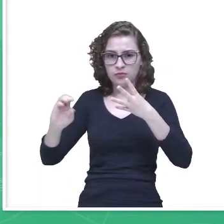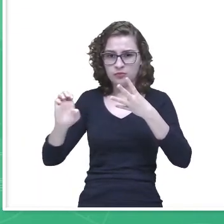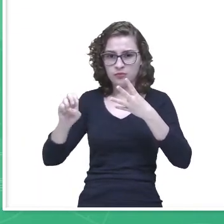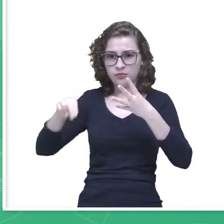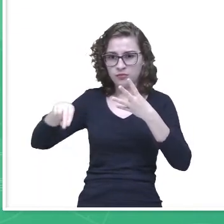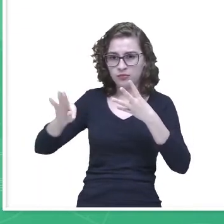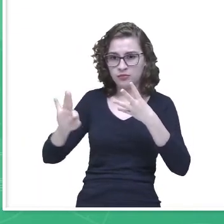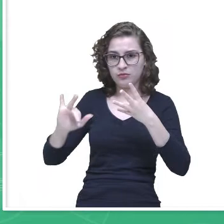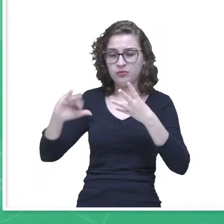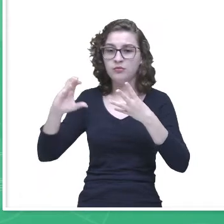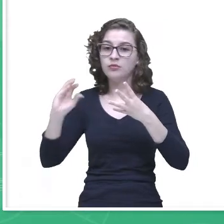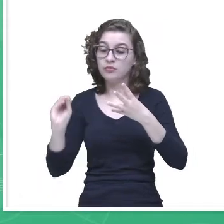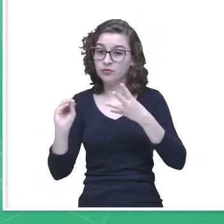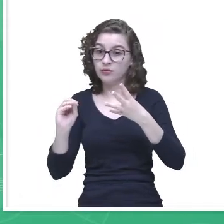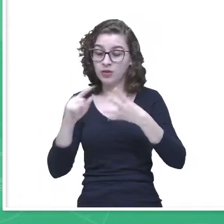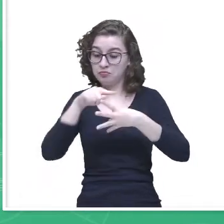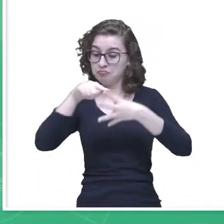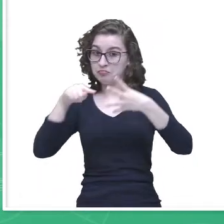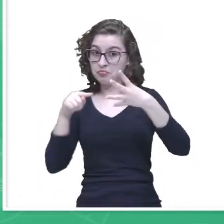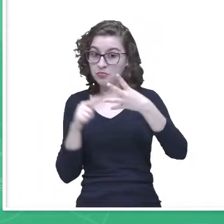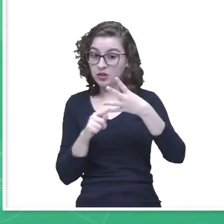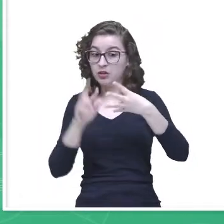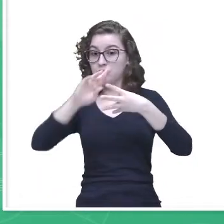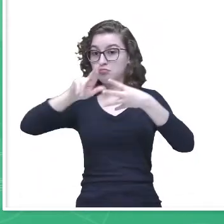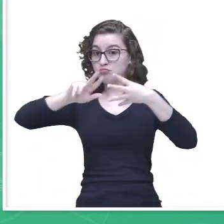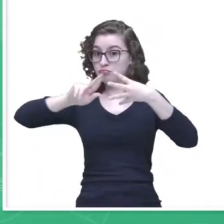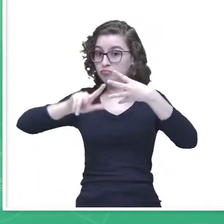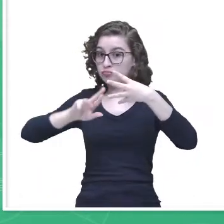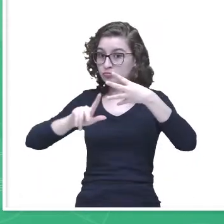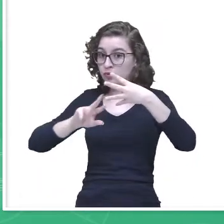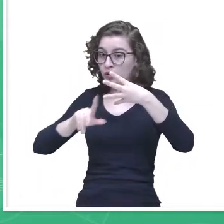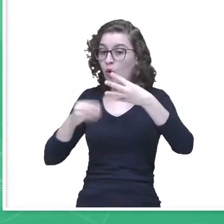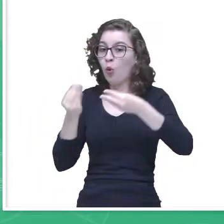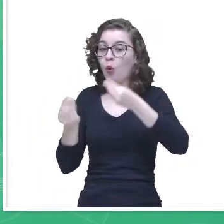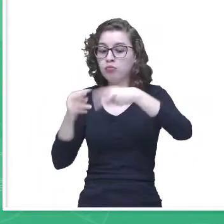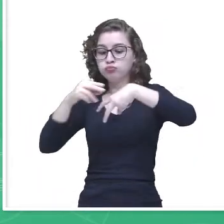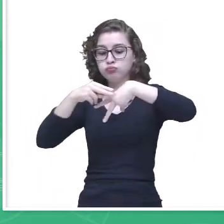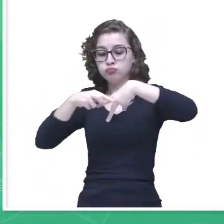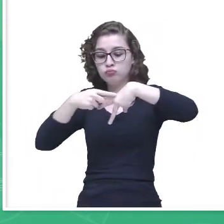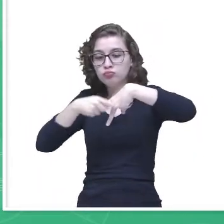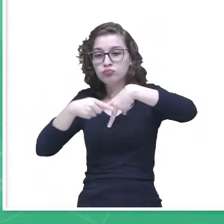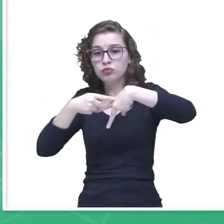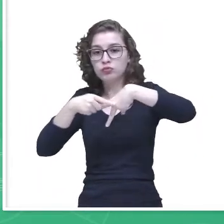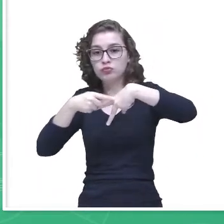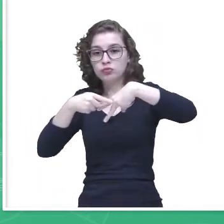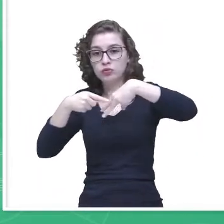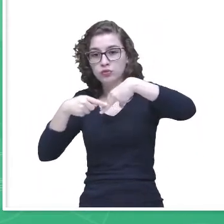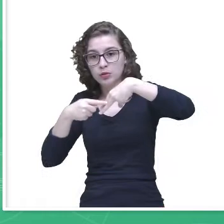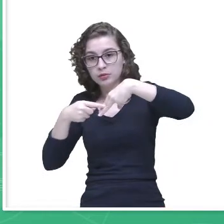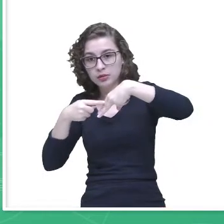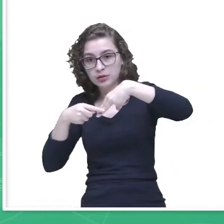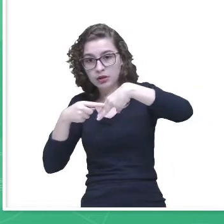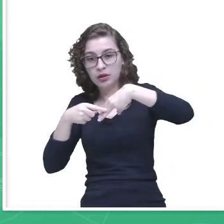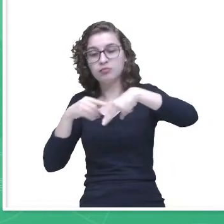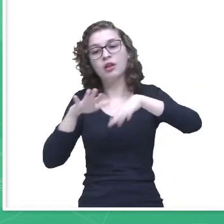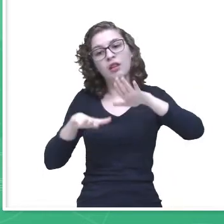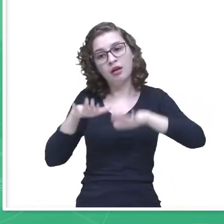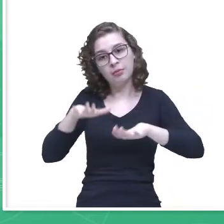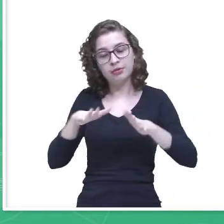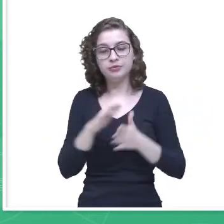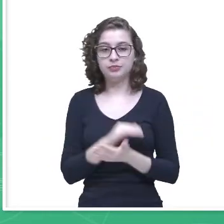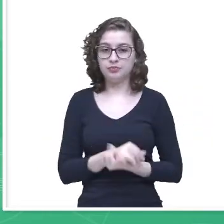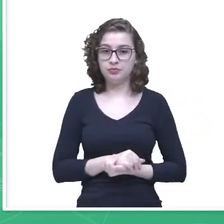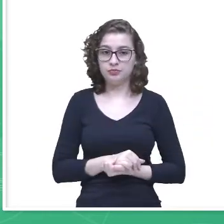você é que eu tenho diferentes formas, vamos dizer assim, da posição do centrômero. Eu vou